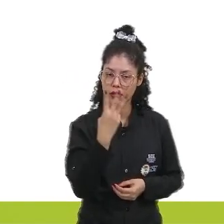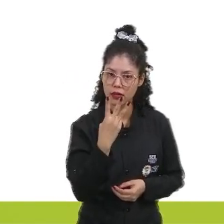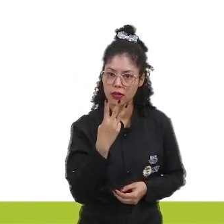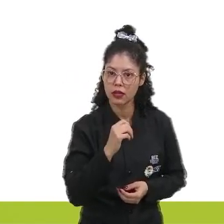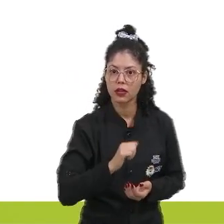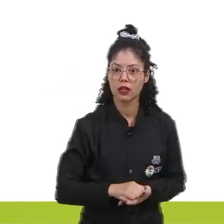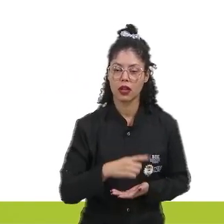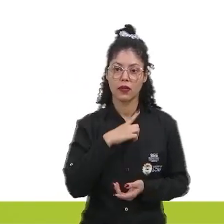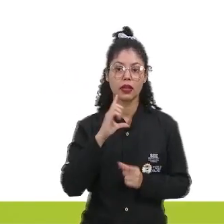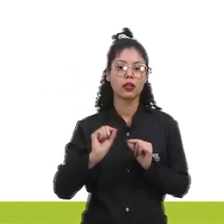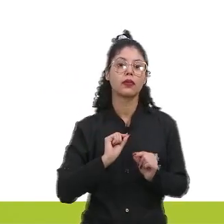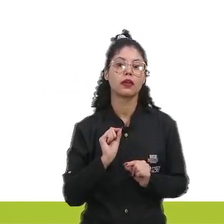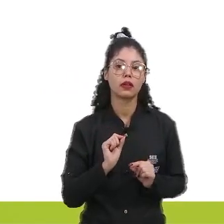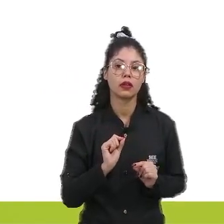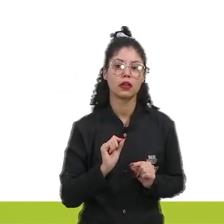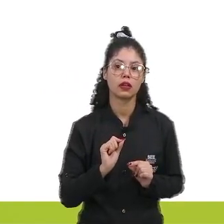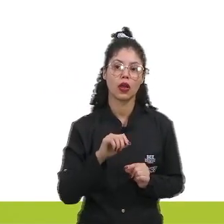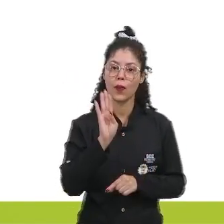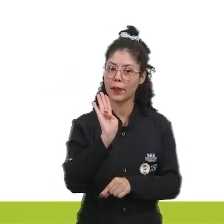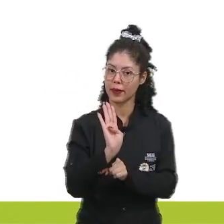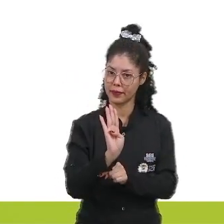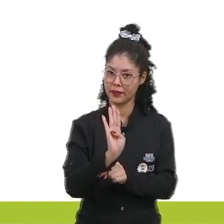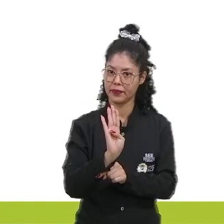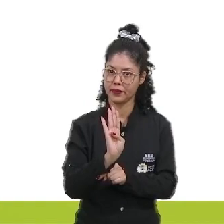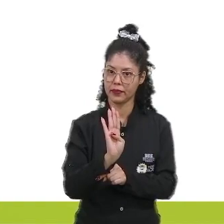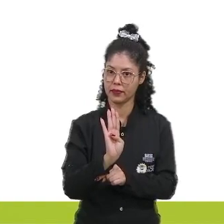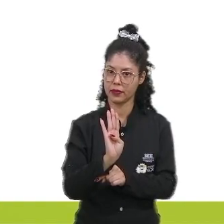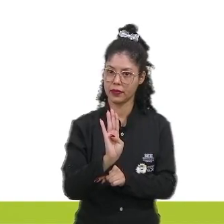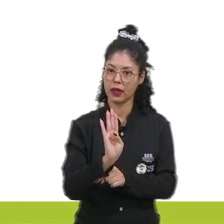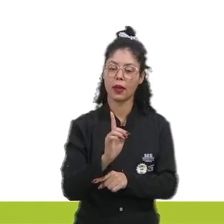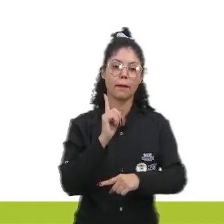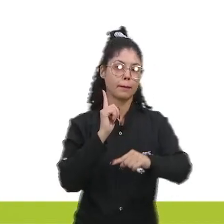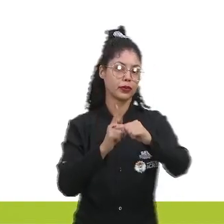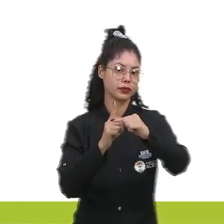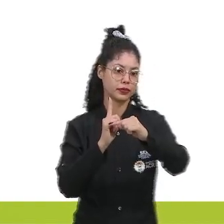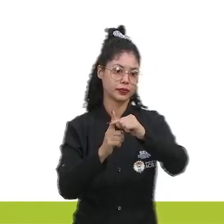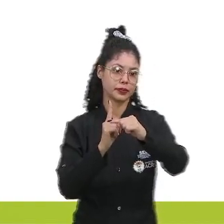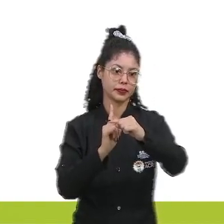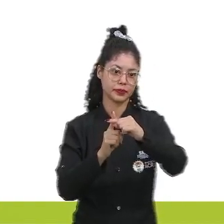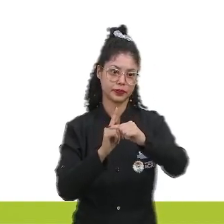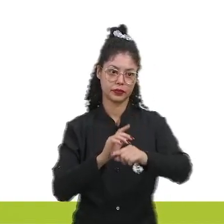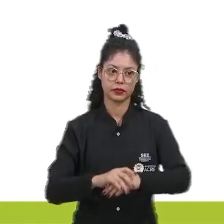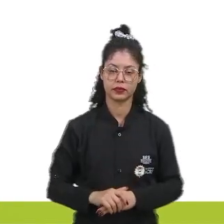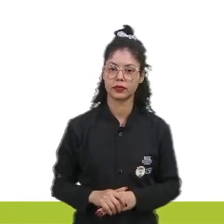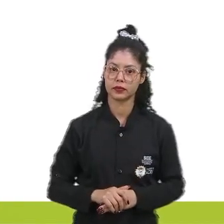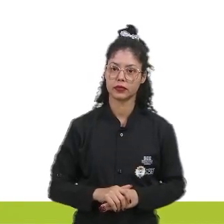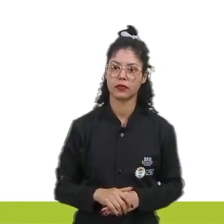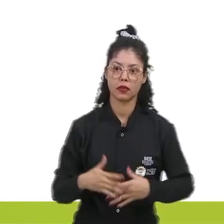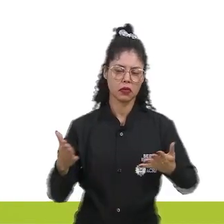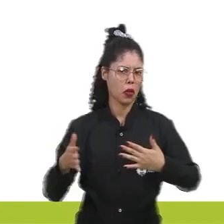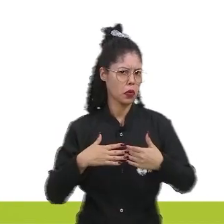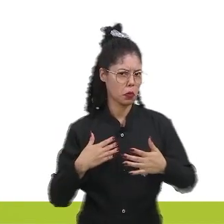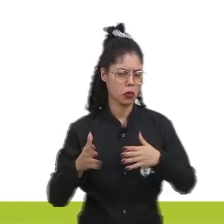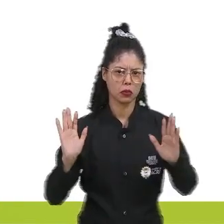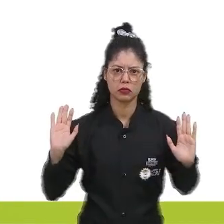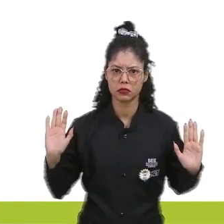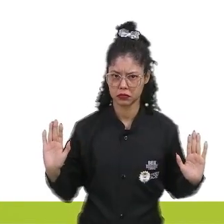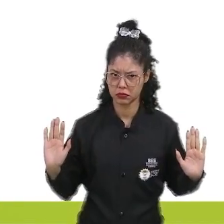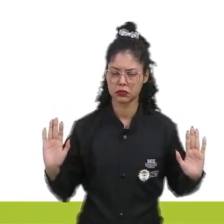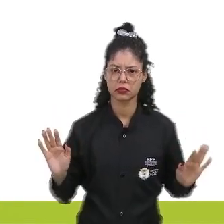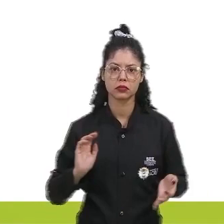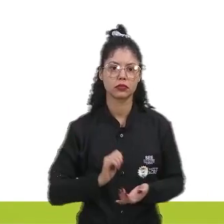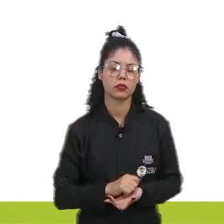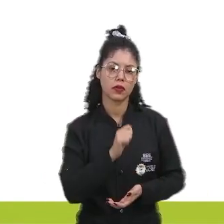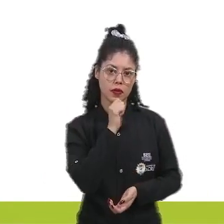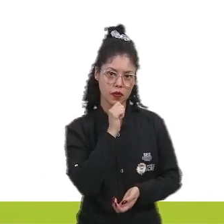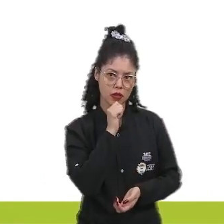a gente vai dizer que o B vai ser positivo. Porém, independente da função, ó, independente do